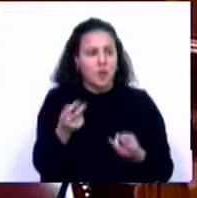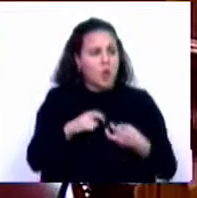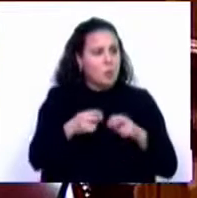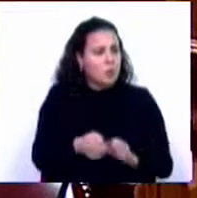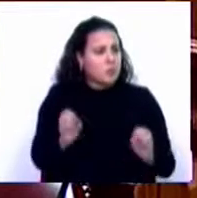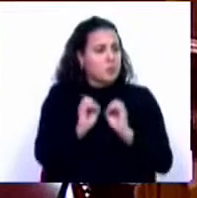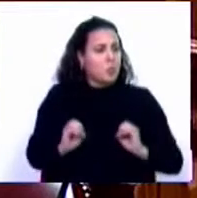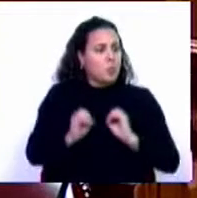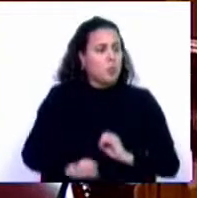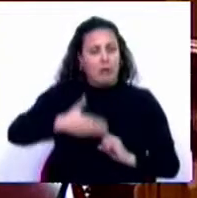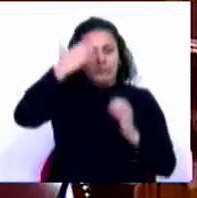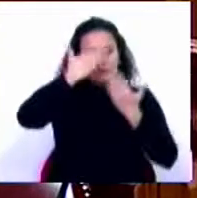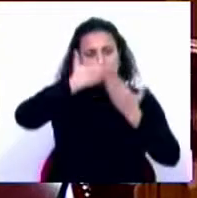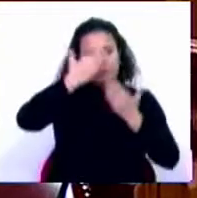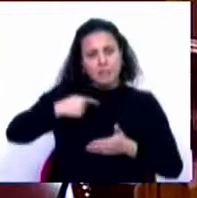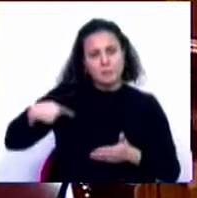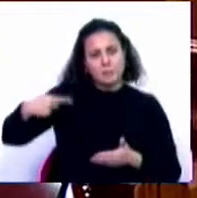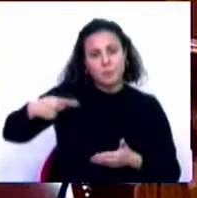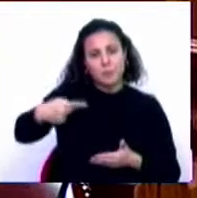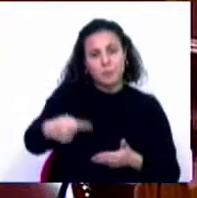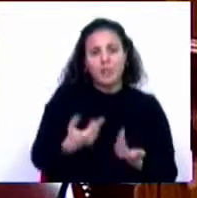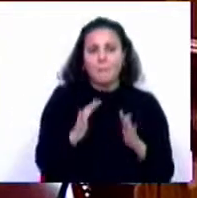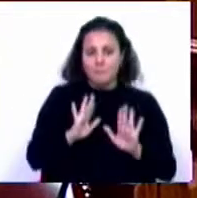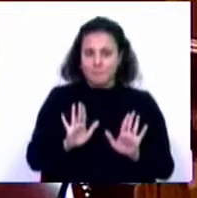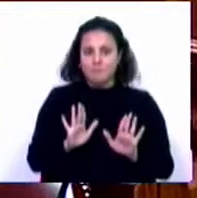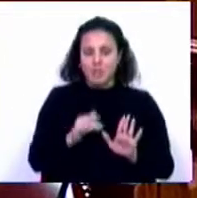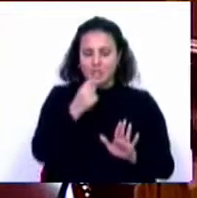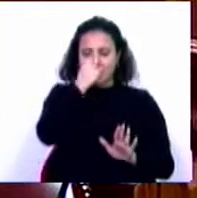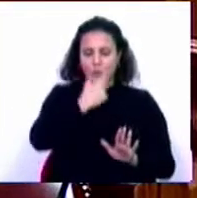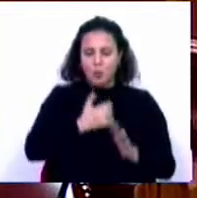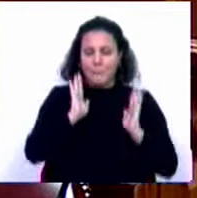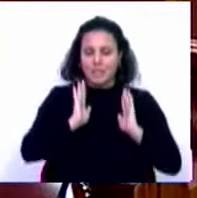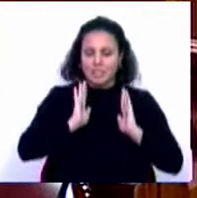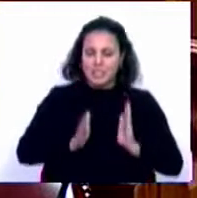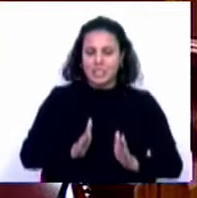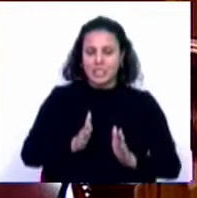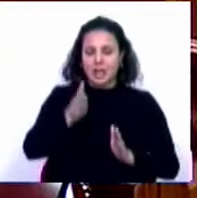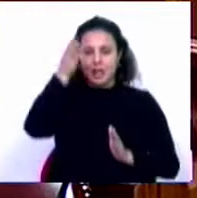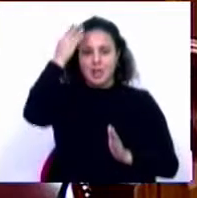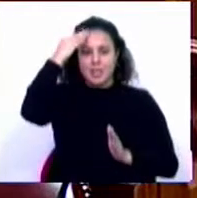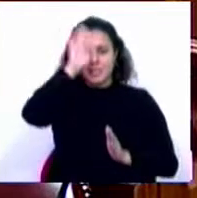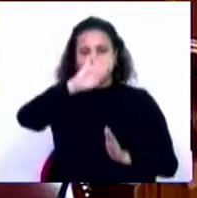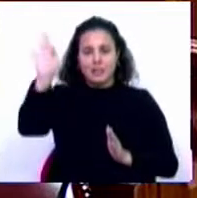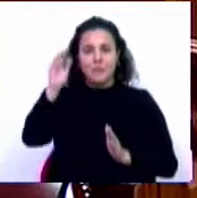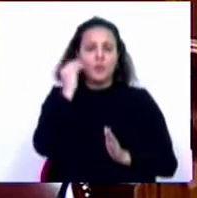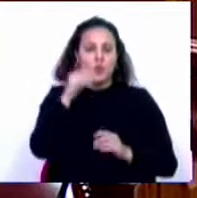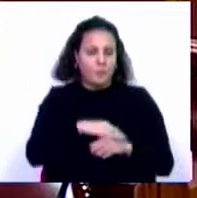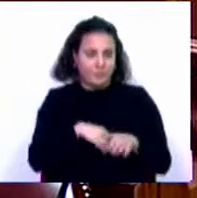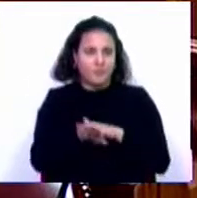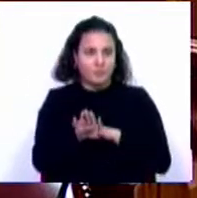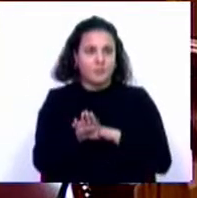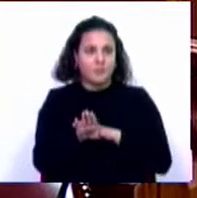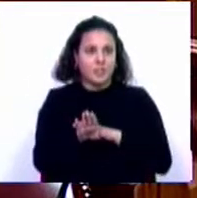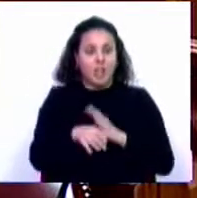regularmente e têm que ser feitos por quem saiba. Não são feitos pelo Conselho Superior da Magistratura ou o Conselho Superior dos Tribunais Administrativos e Fiscais, têm